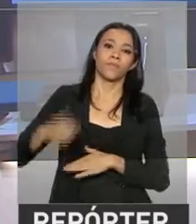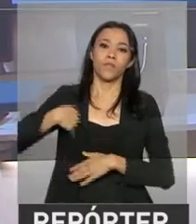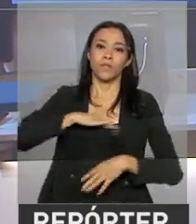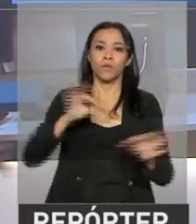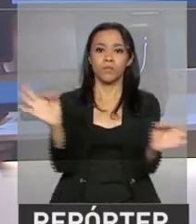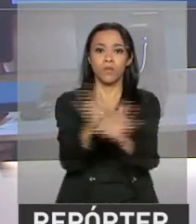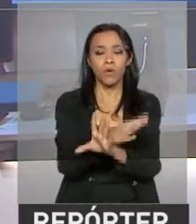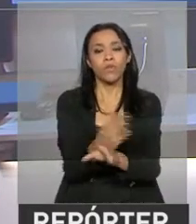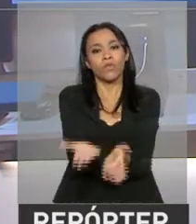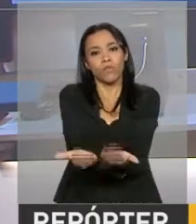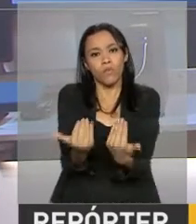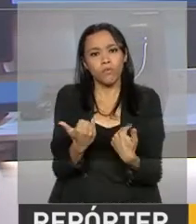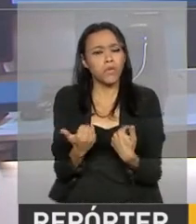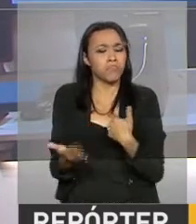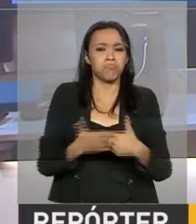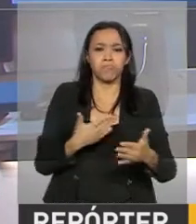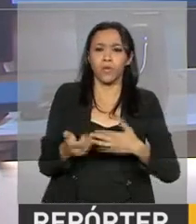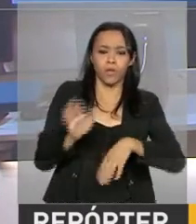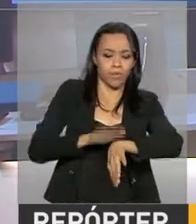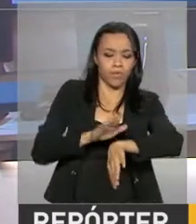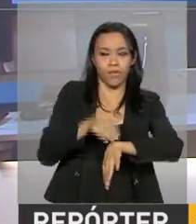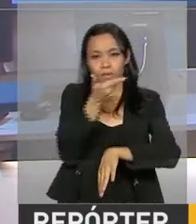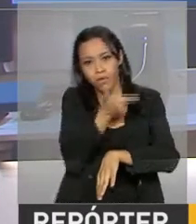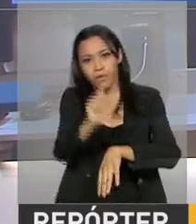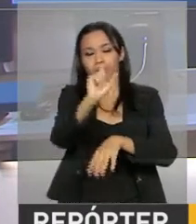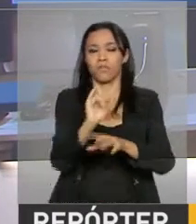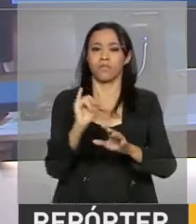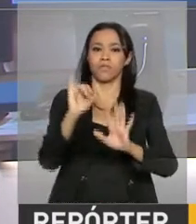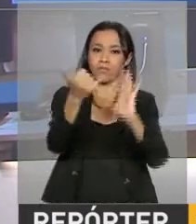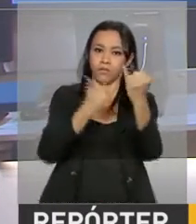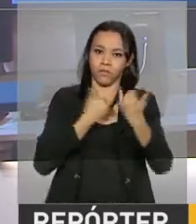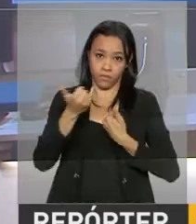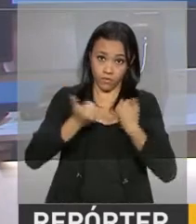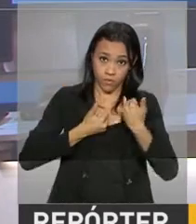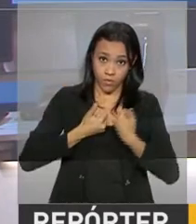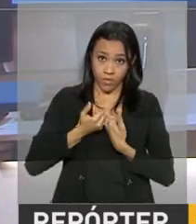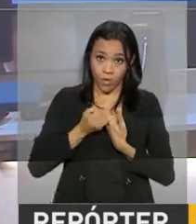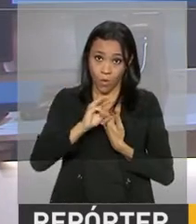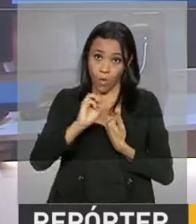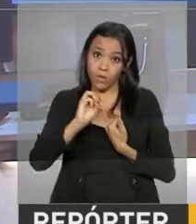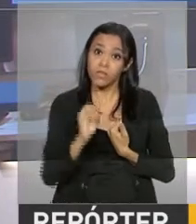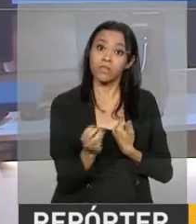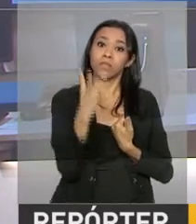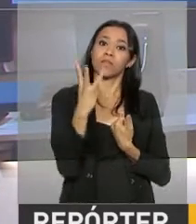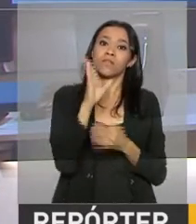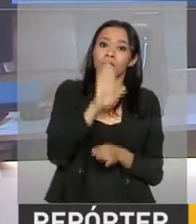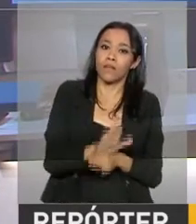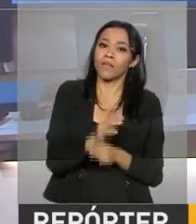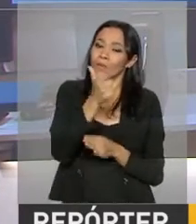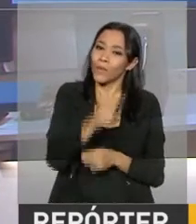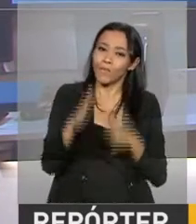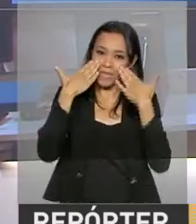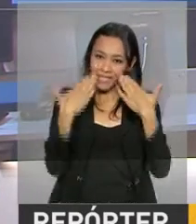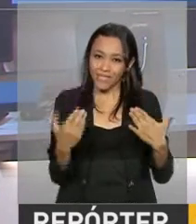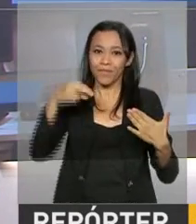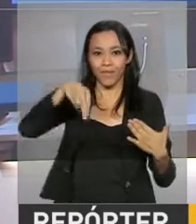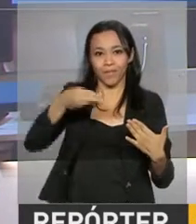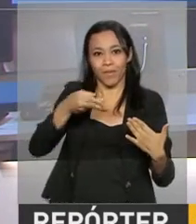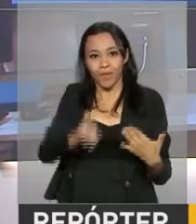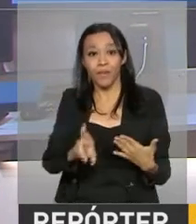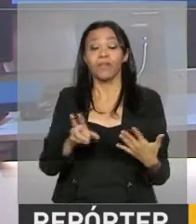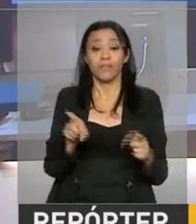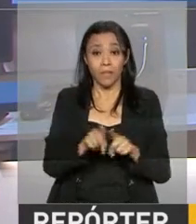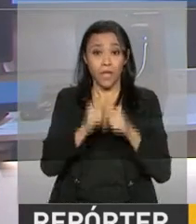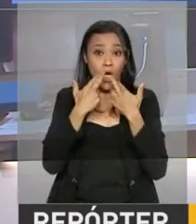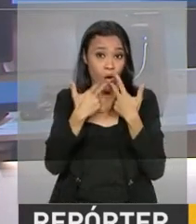por aqui, podemos voltar a qualquer momento com outras informações ou às 15h na próxima edição do Repórter NBR. Acompanhe